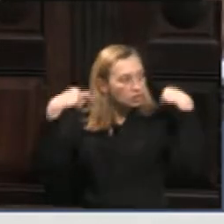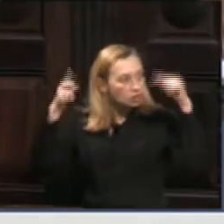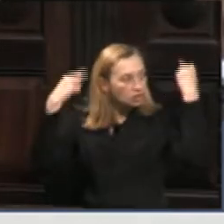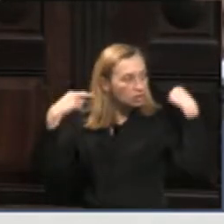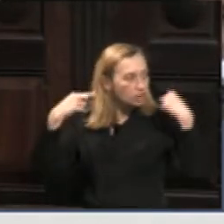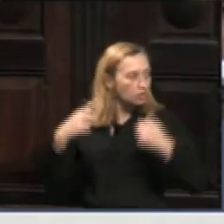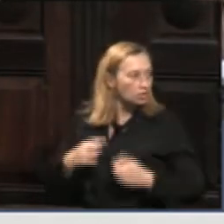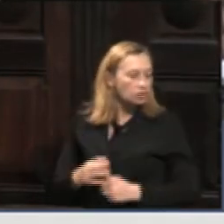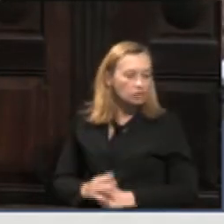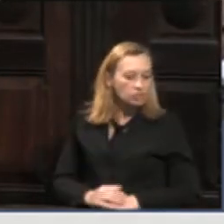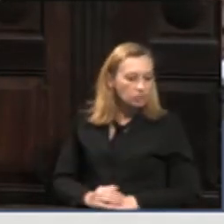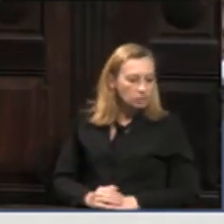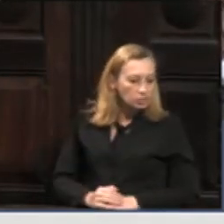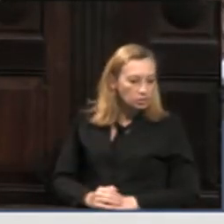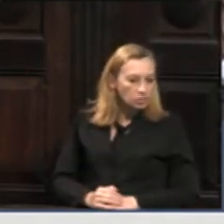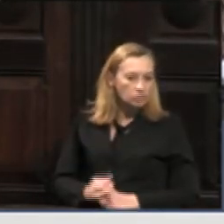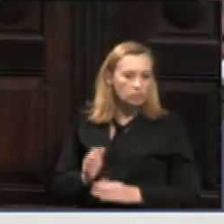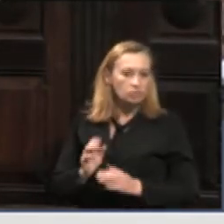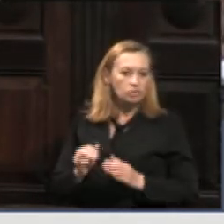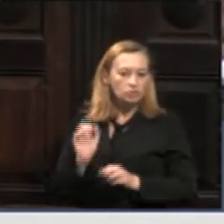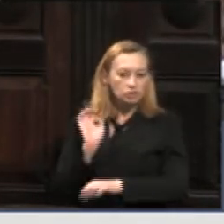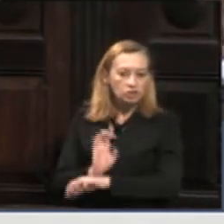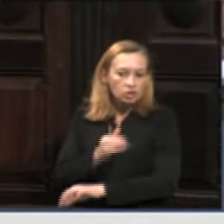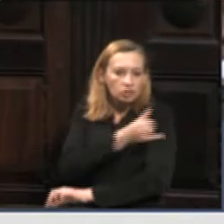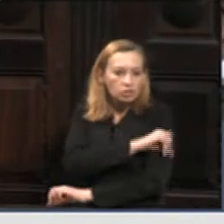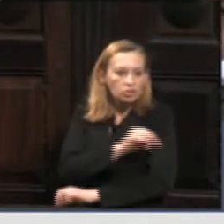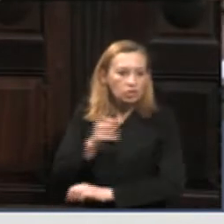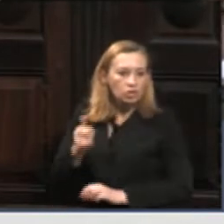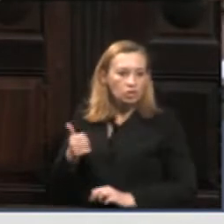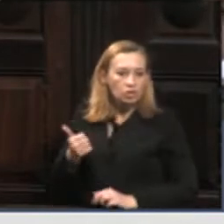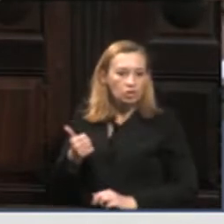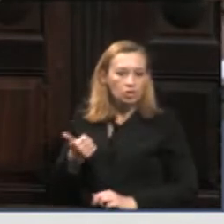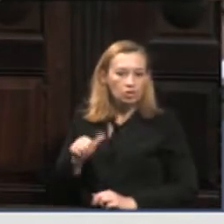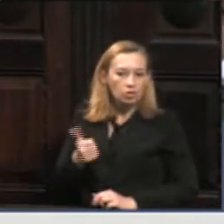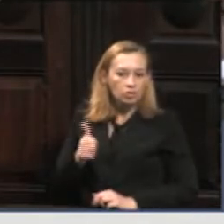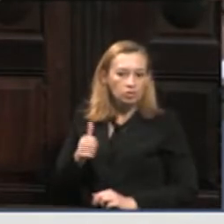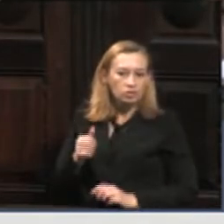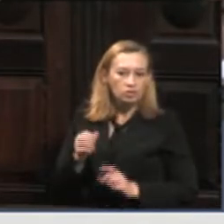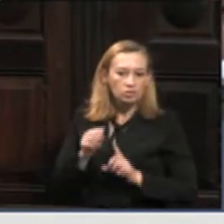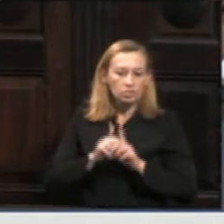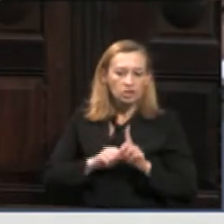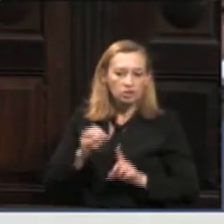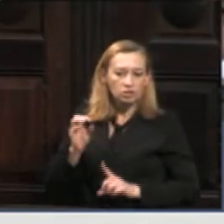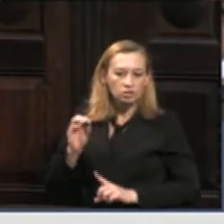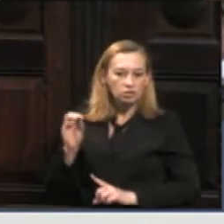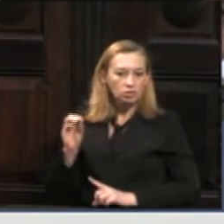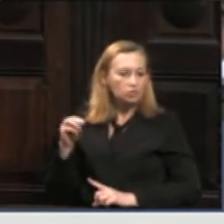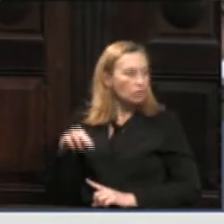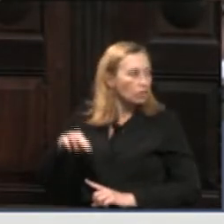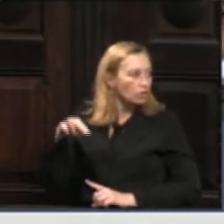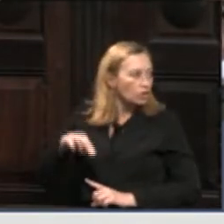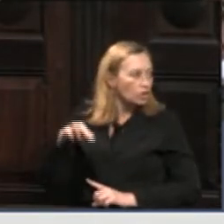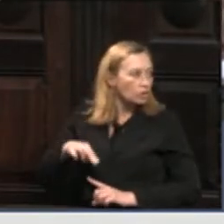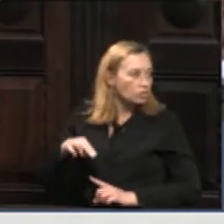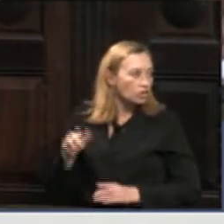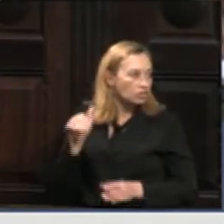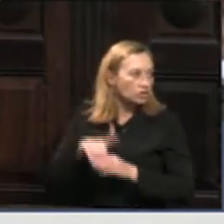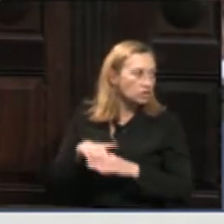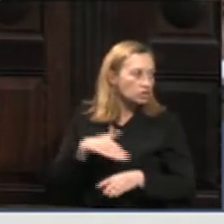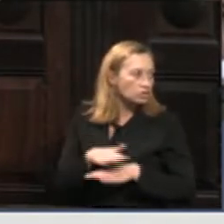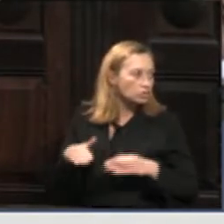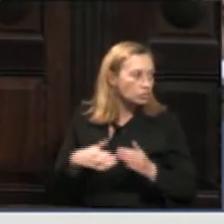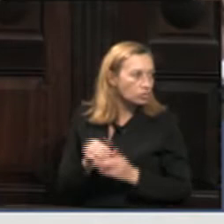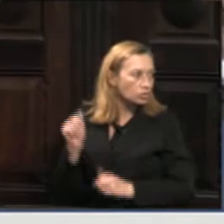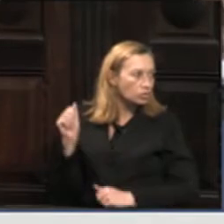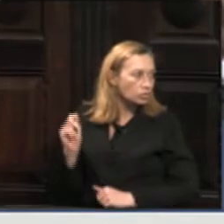datas comemorativas do Estado do Rio de Janeiro, o dia 11 de novembro, como Dia Estadual do Movimento Black Rio. Em votação, os senhores que aprovam permanecem